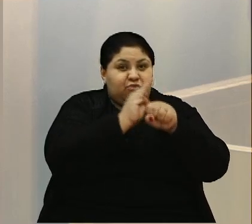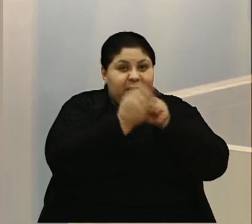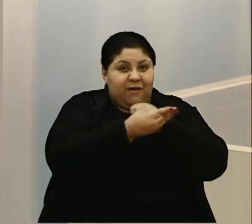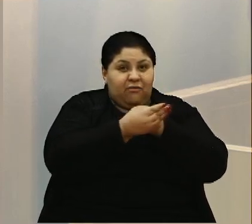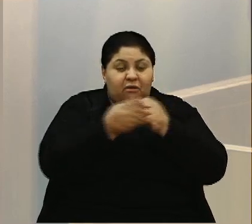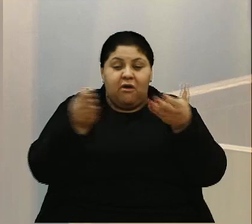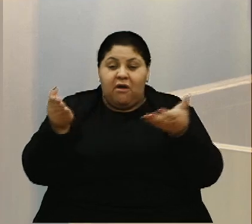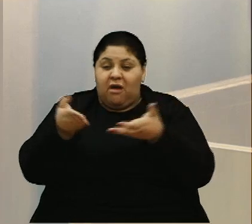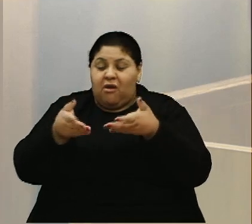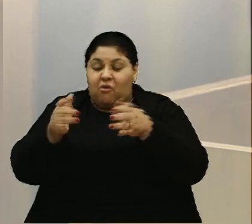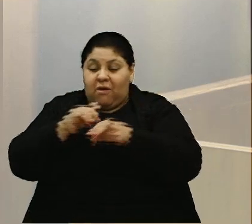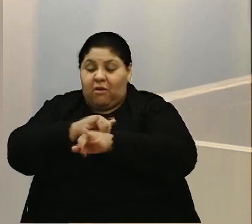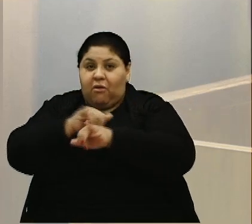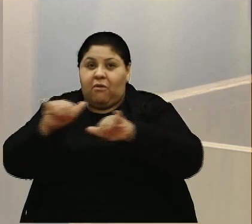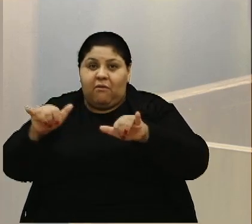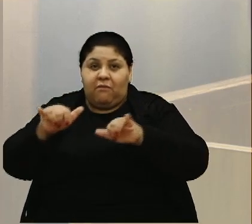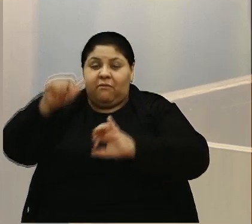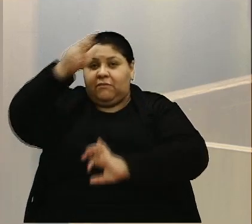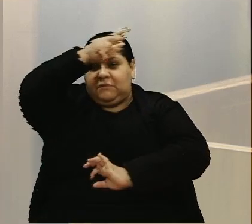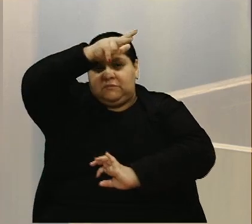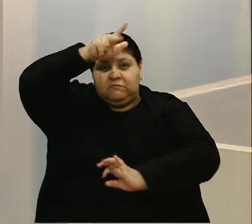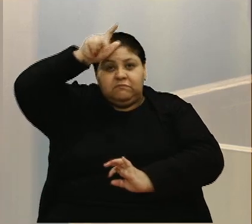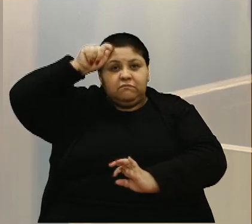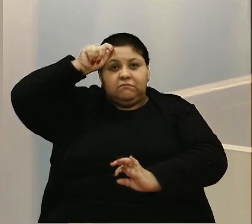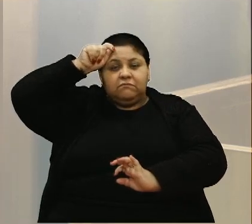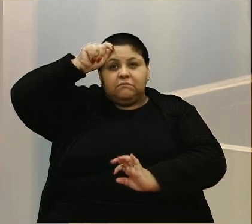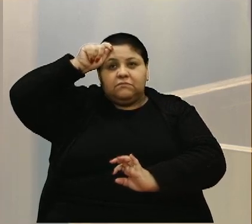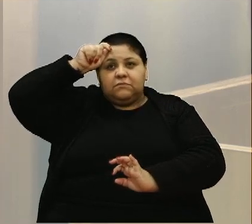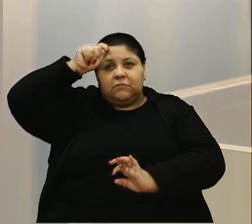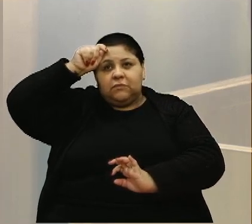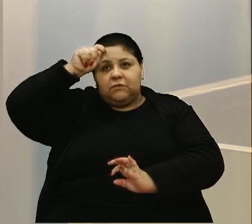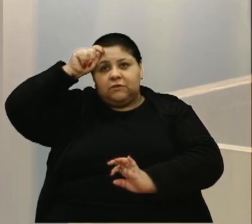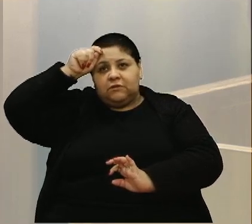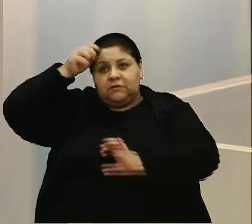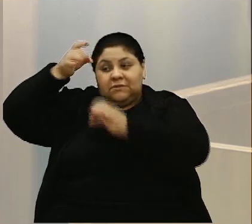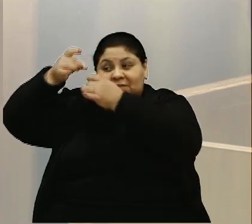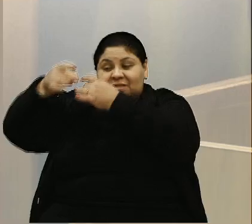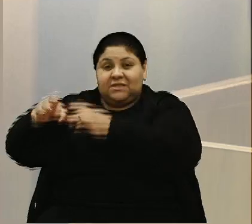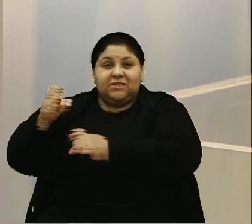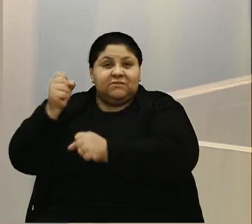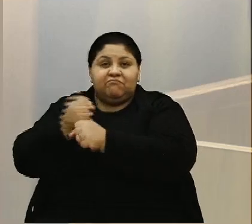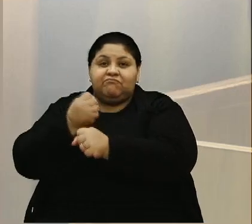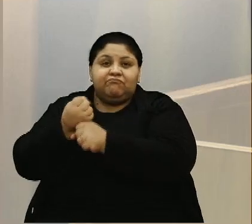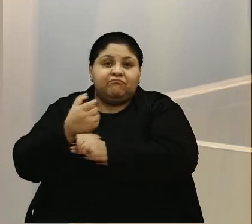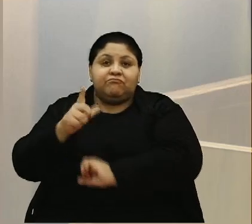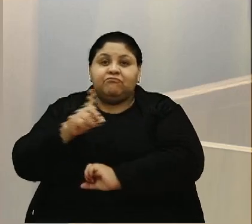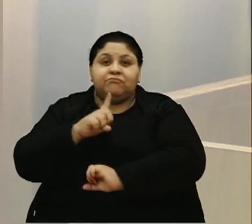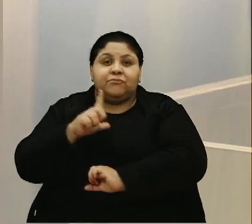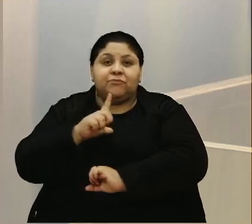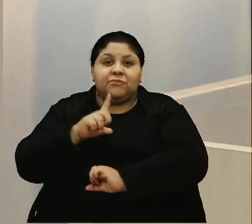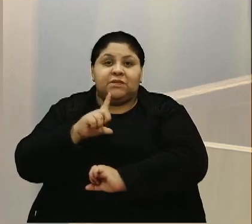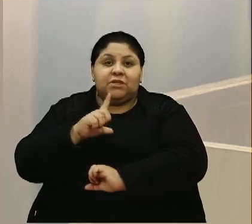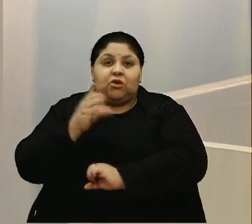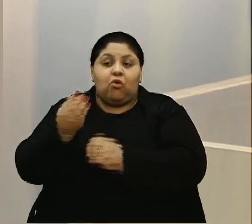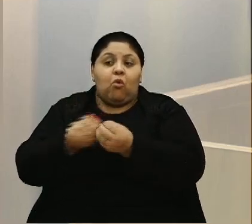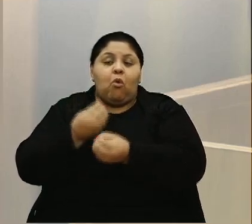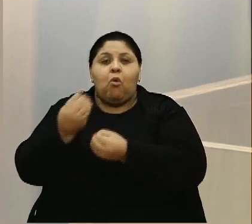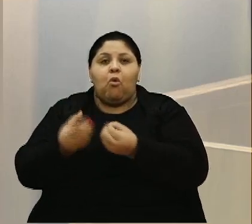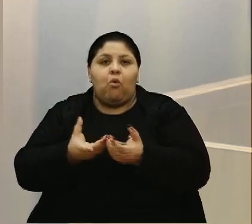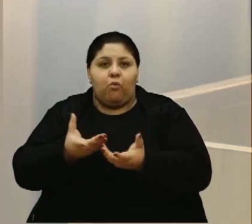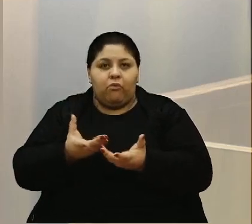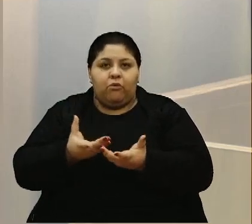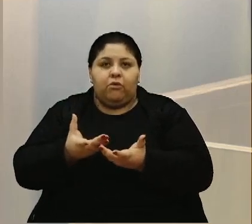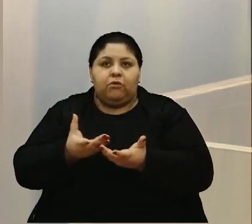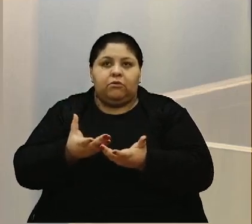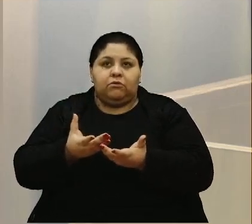vem comunicar à prefeitura aí que vai fazer a desistência, que não tem condições de fazer